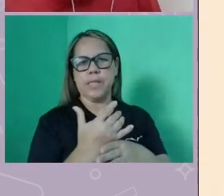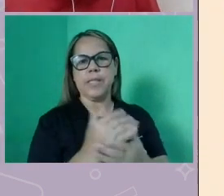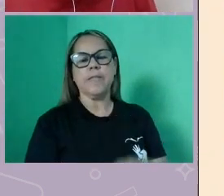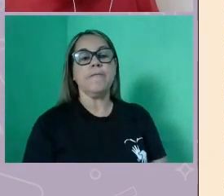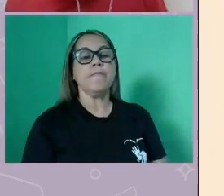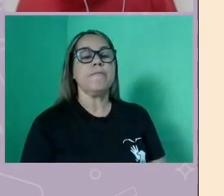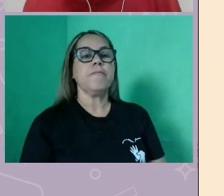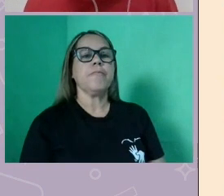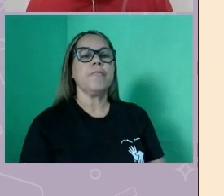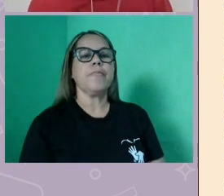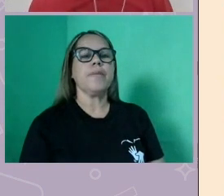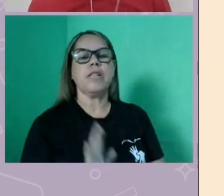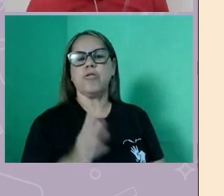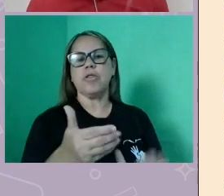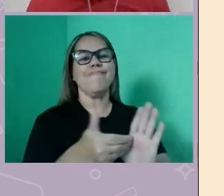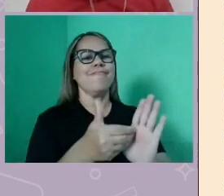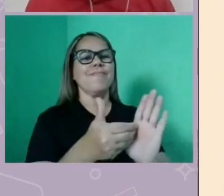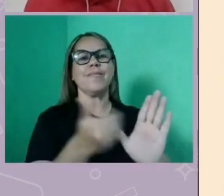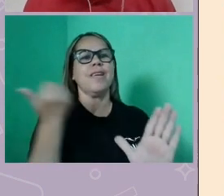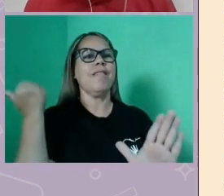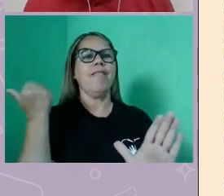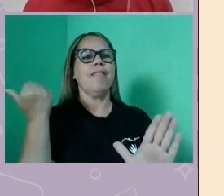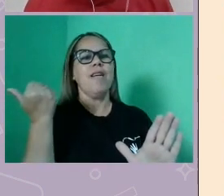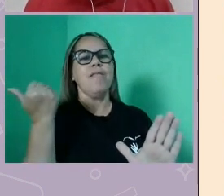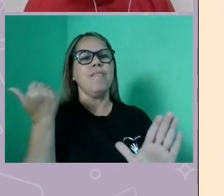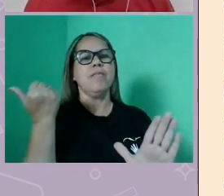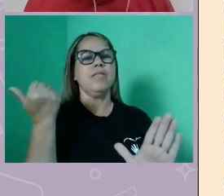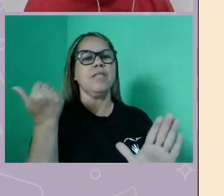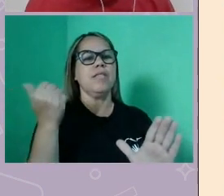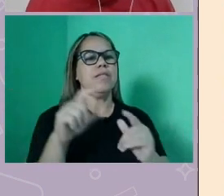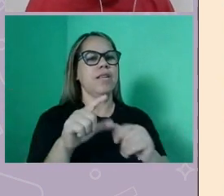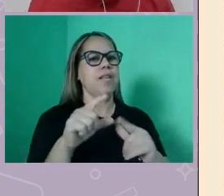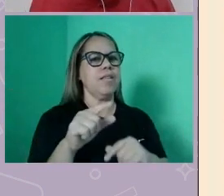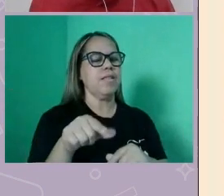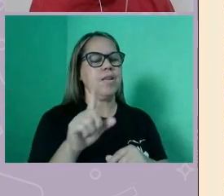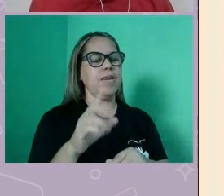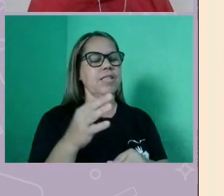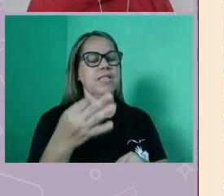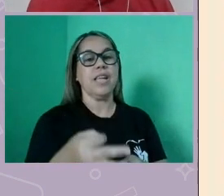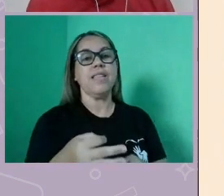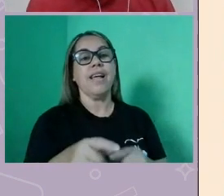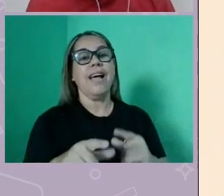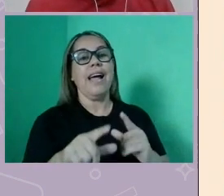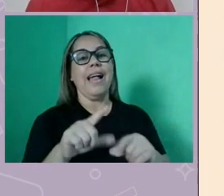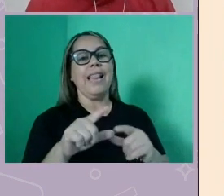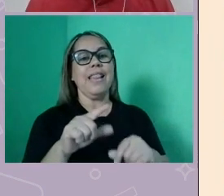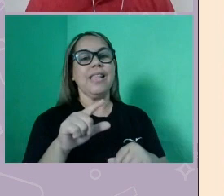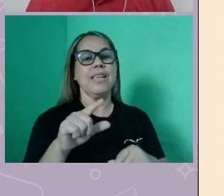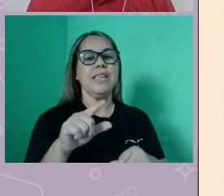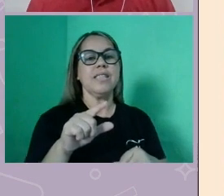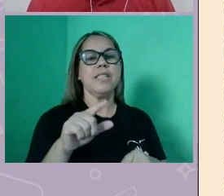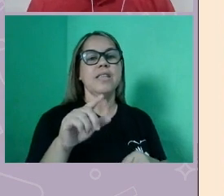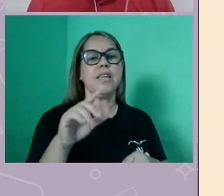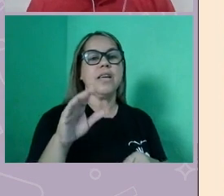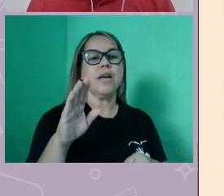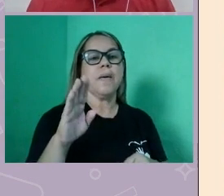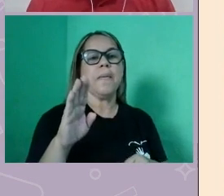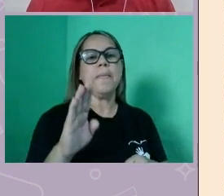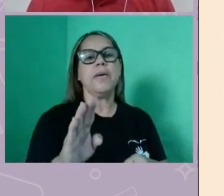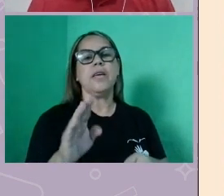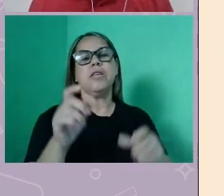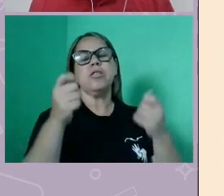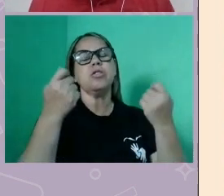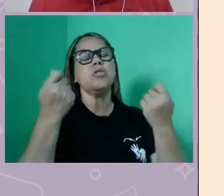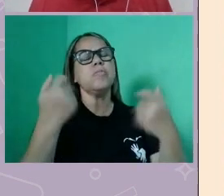retiramos essa da possibilidade de ser a correta a letra também fala sobre os cidadãos etenienses que eram